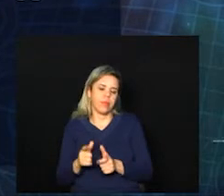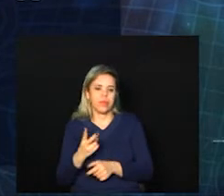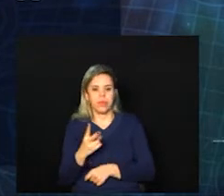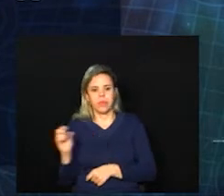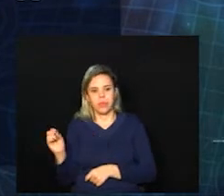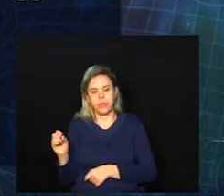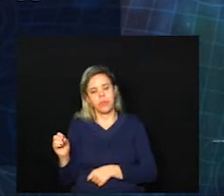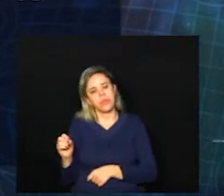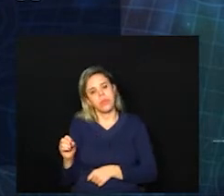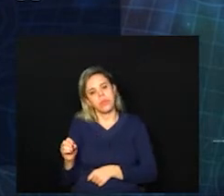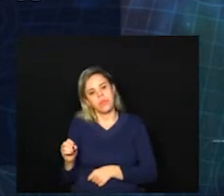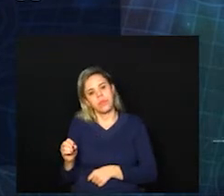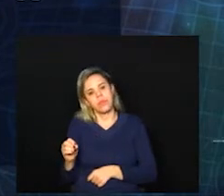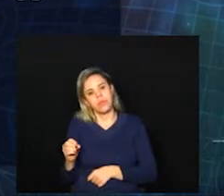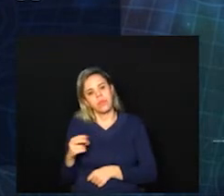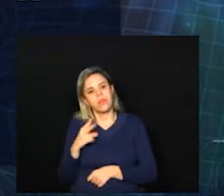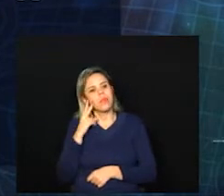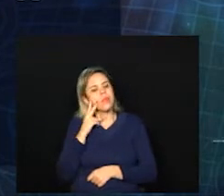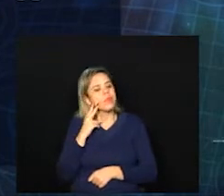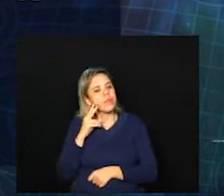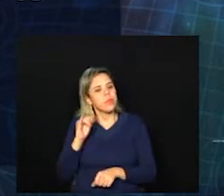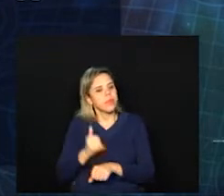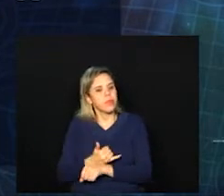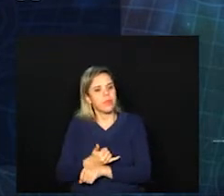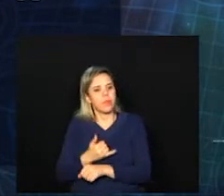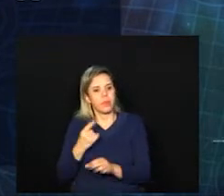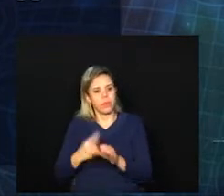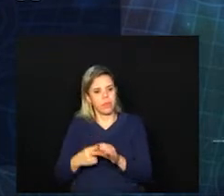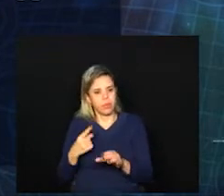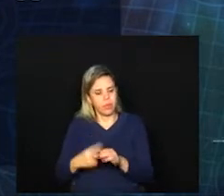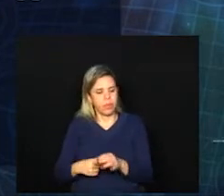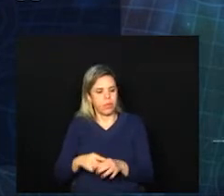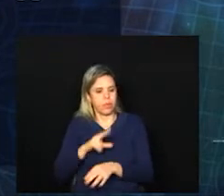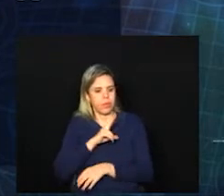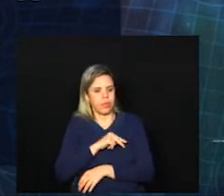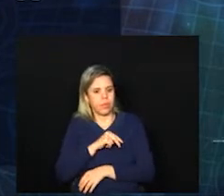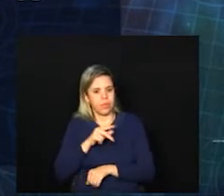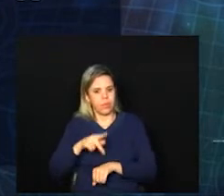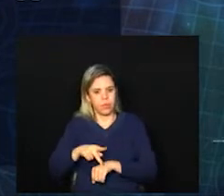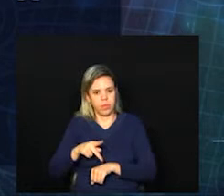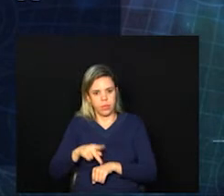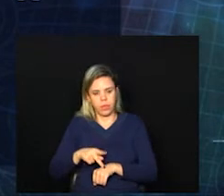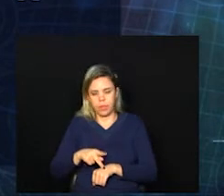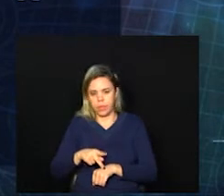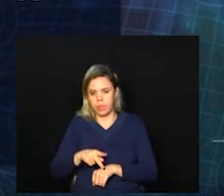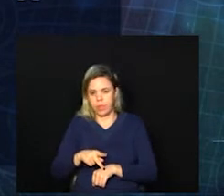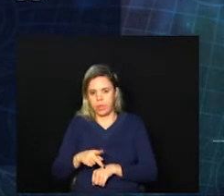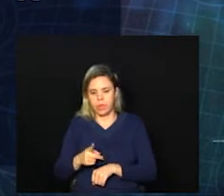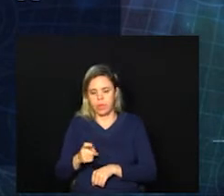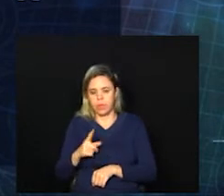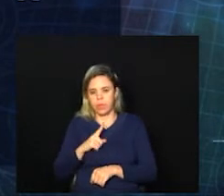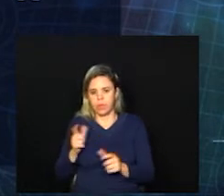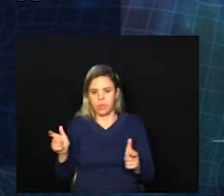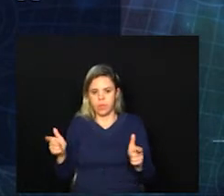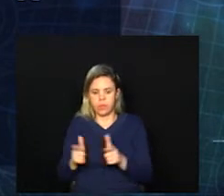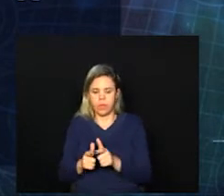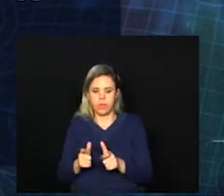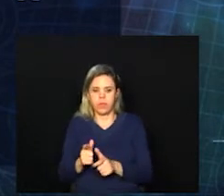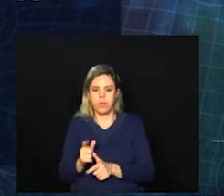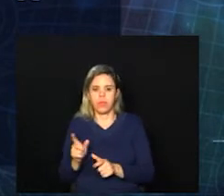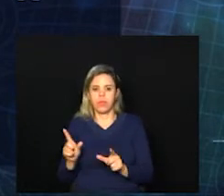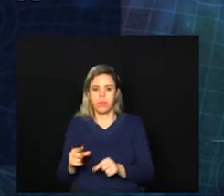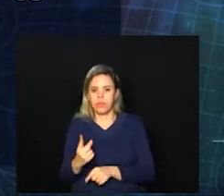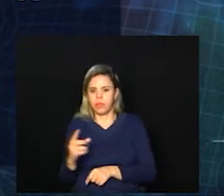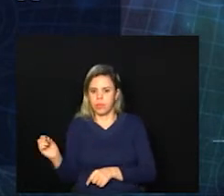casos. Vinhedo, Jaguariúna, Cosmópolis, Arthur Nogueira, Pedreira e os únicos municípios que continuam